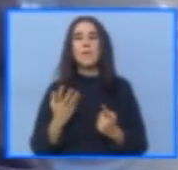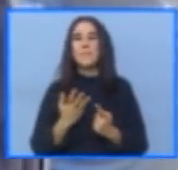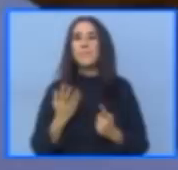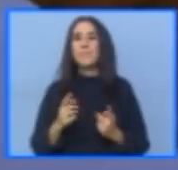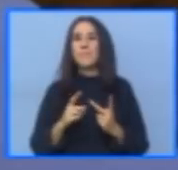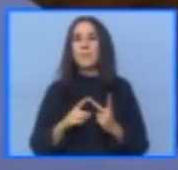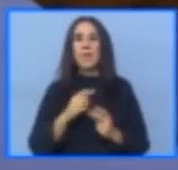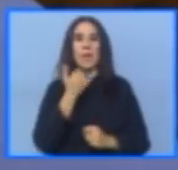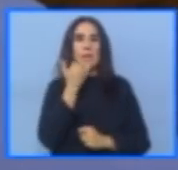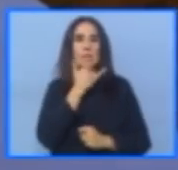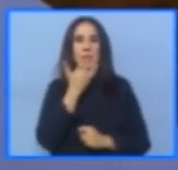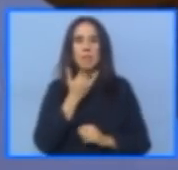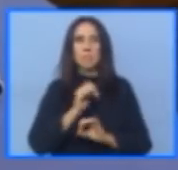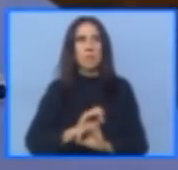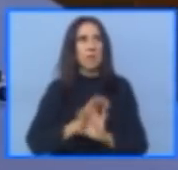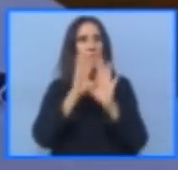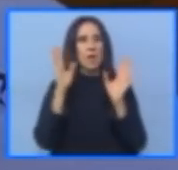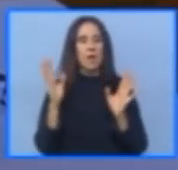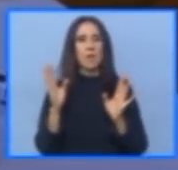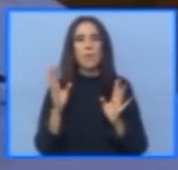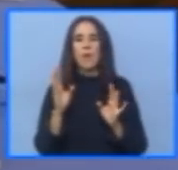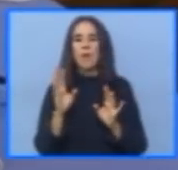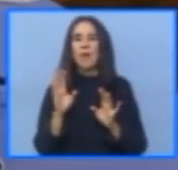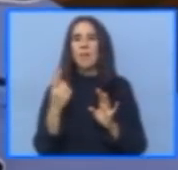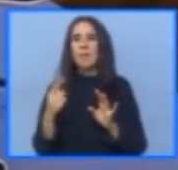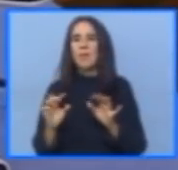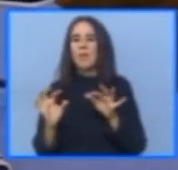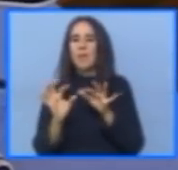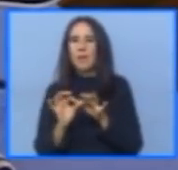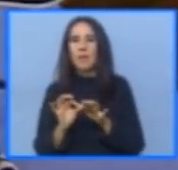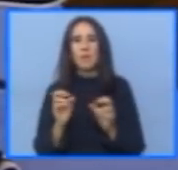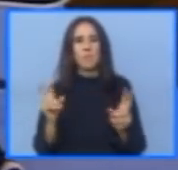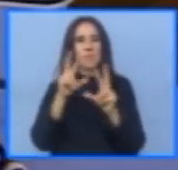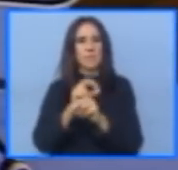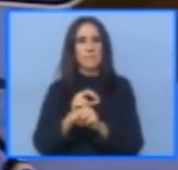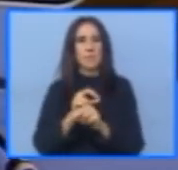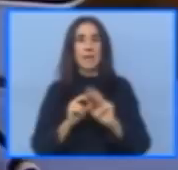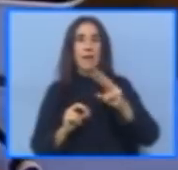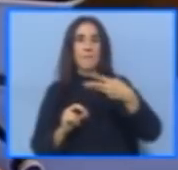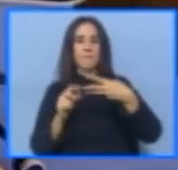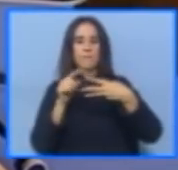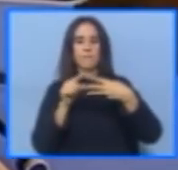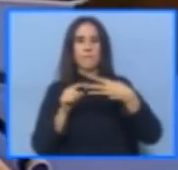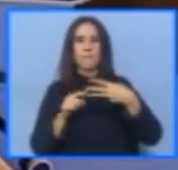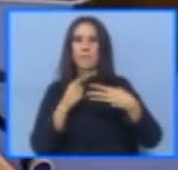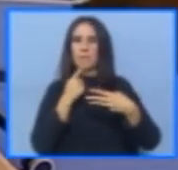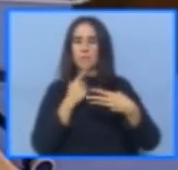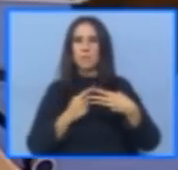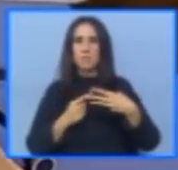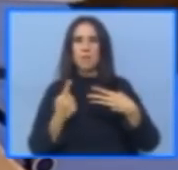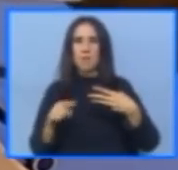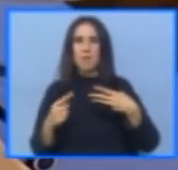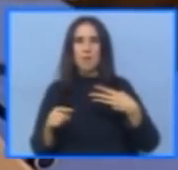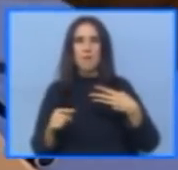A alegria, claramente, e a outra mais implícita, a novidade. E estas três categorias, digamos assim, estão presentes